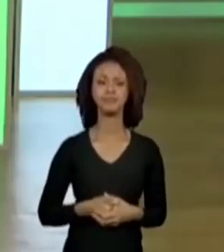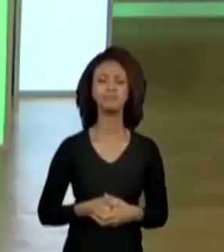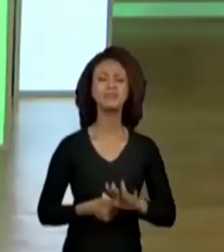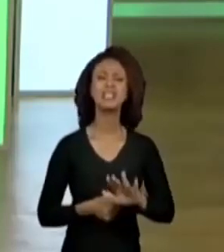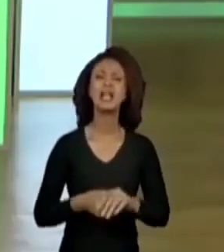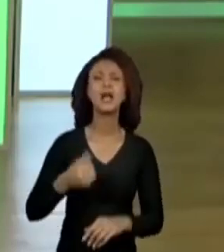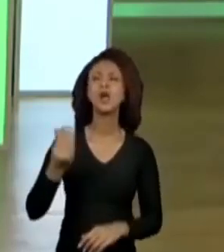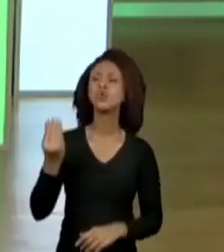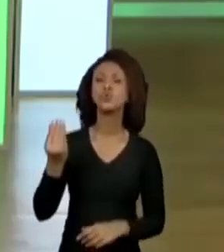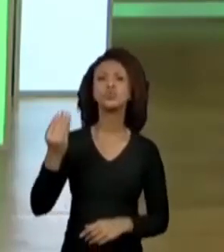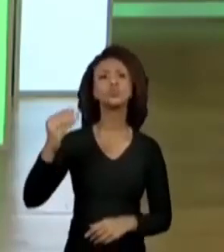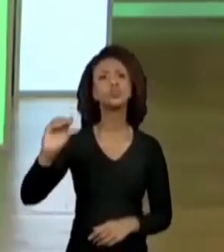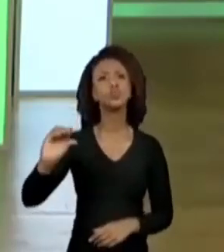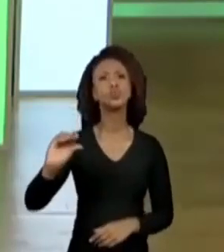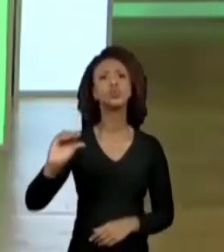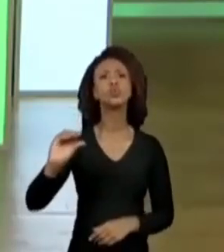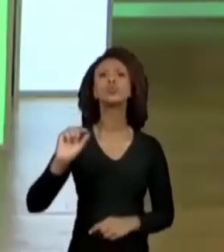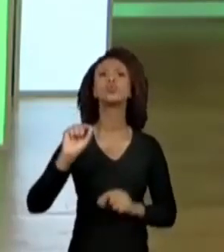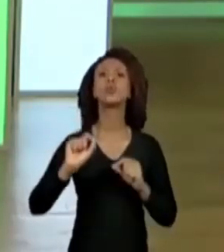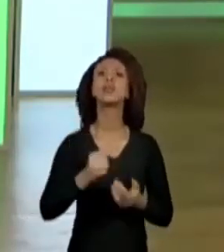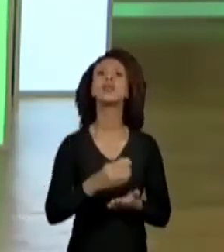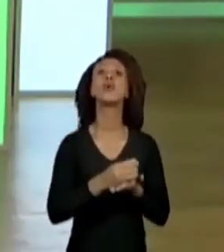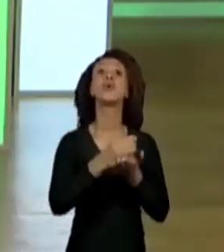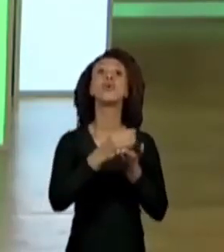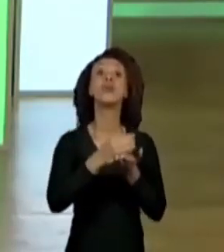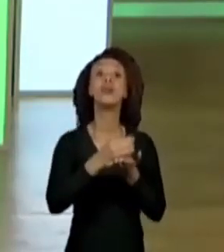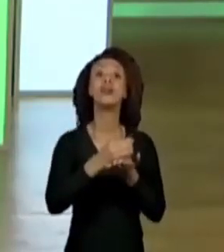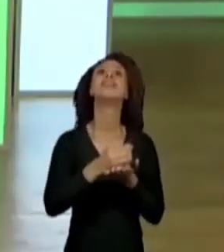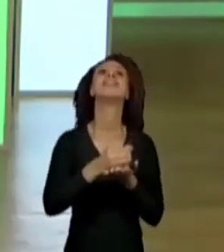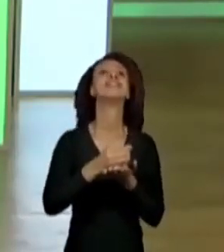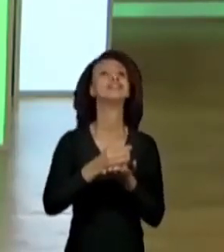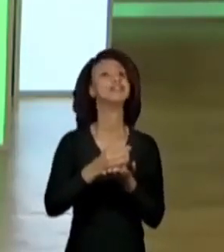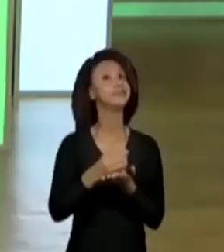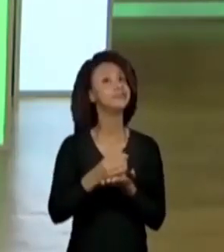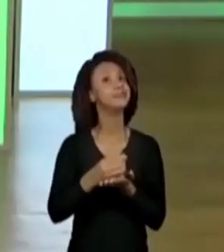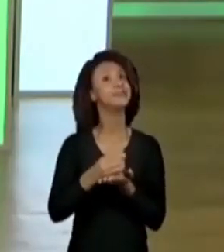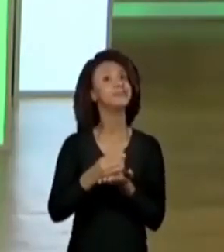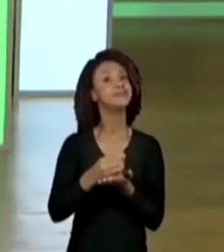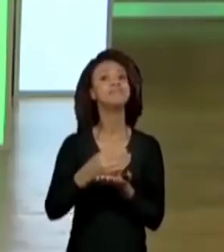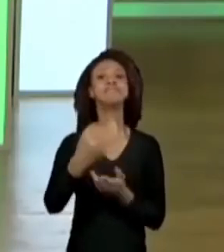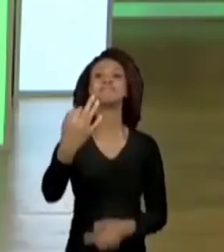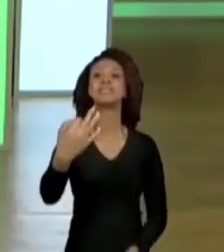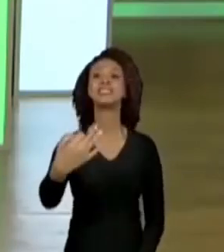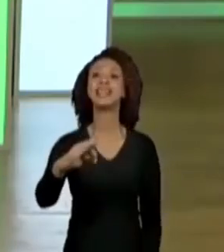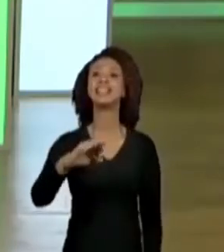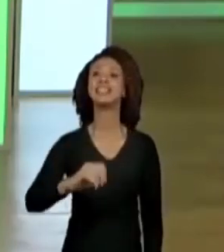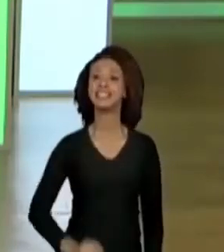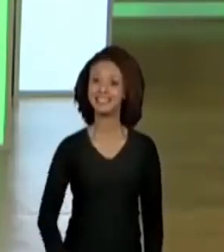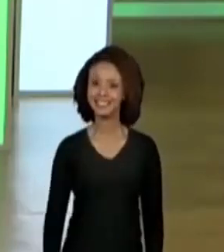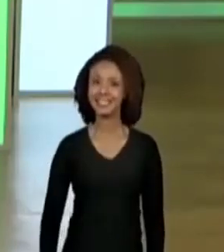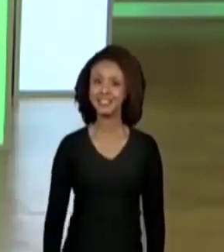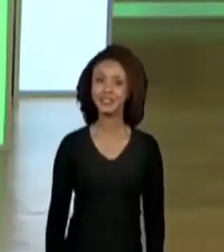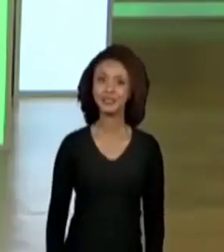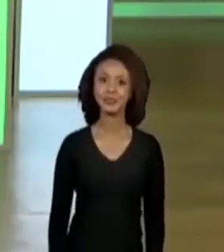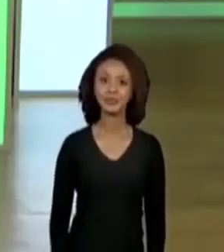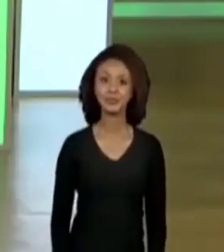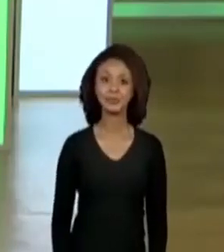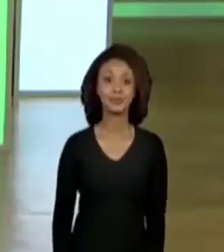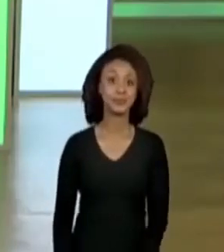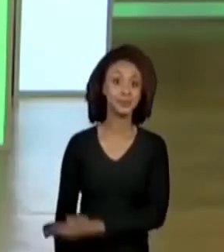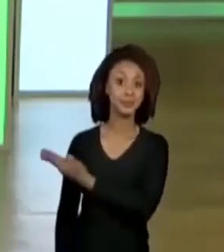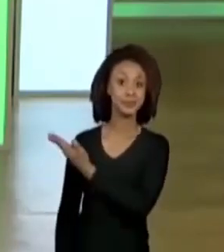tinha colocado antes, que eram copos. E já tinha acertado, ó. A gente tem